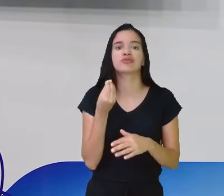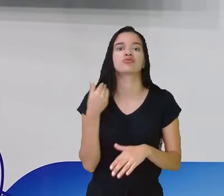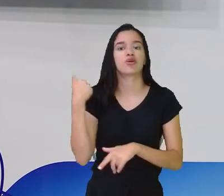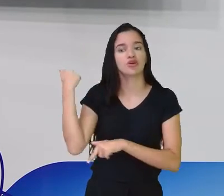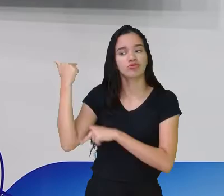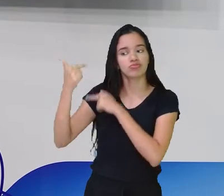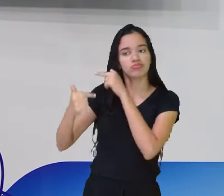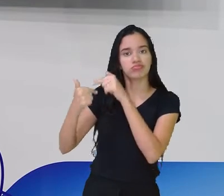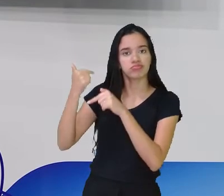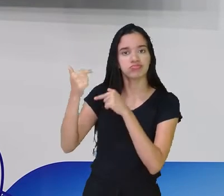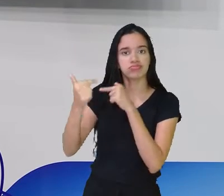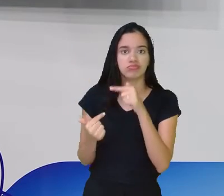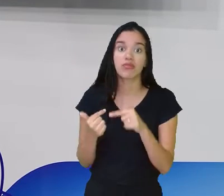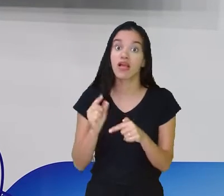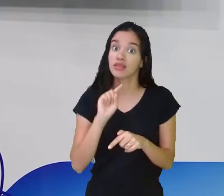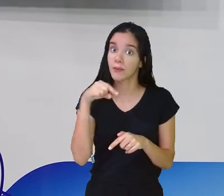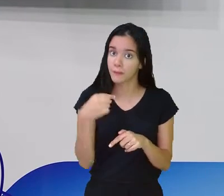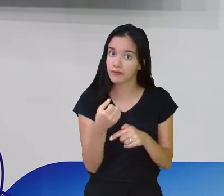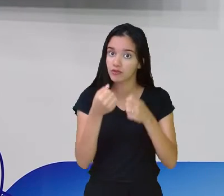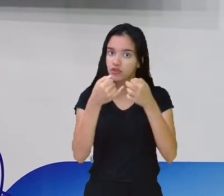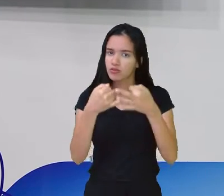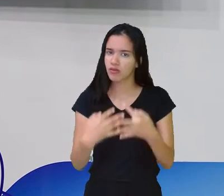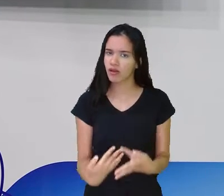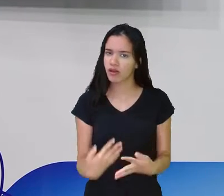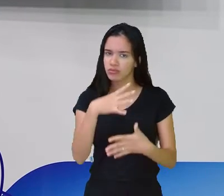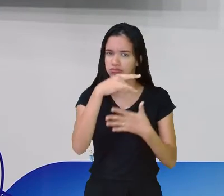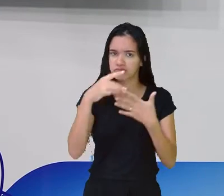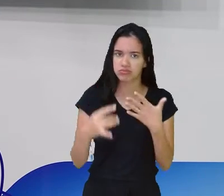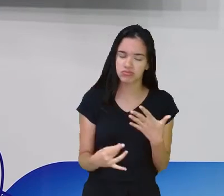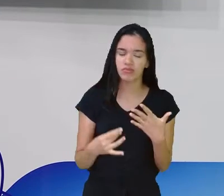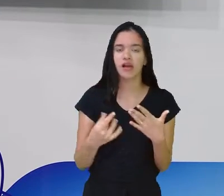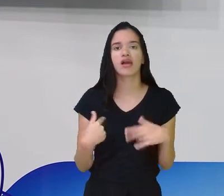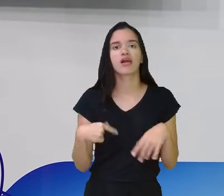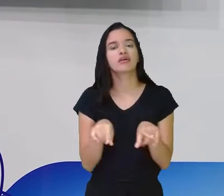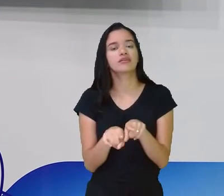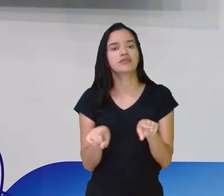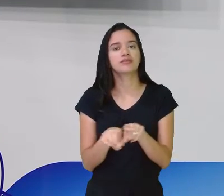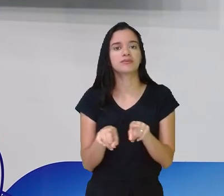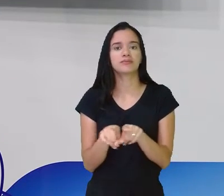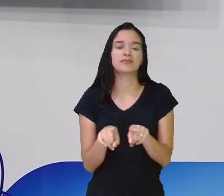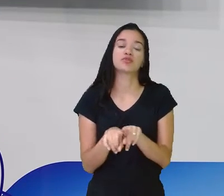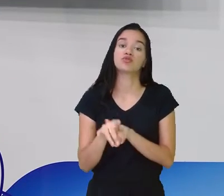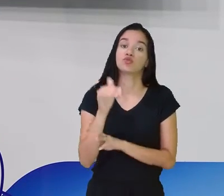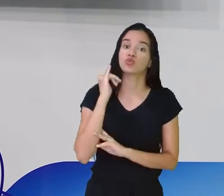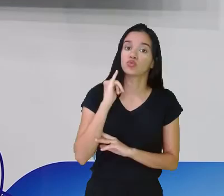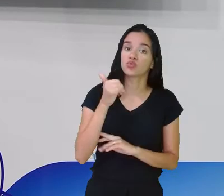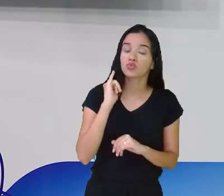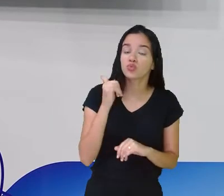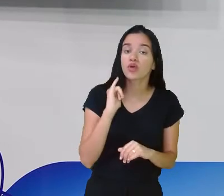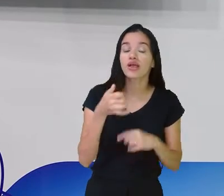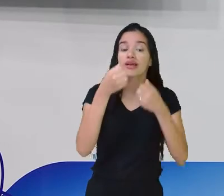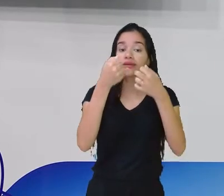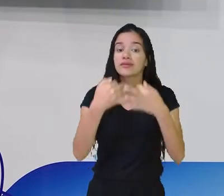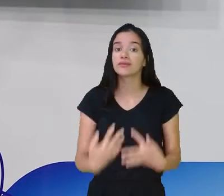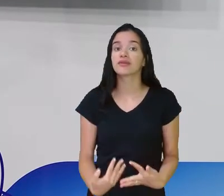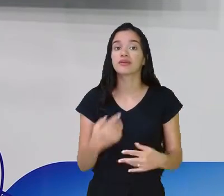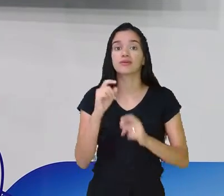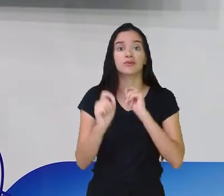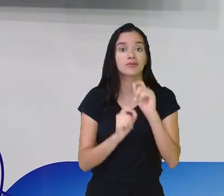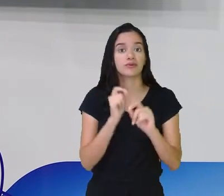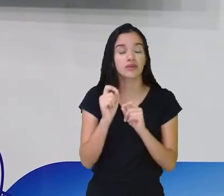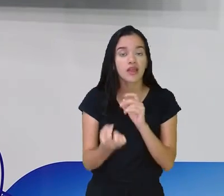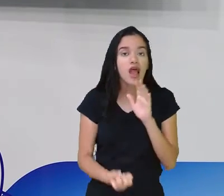para geração, que daqui a pouco eu vou te explicar mais detalhado sobre isso, e através dos seus contos, eles explicam a origem do